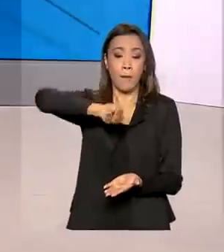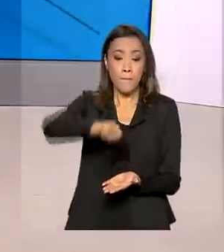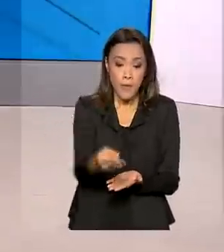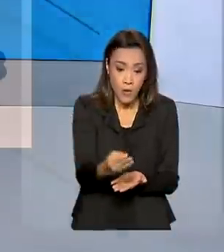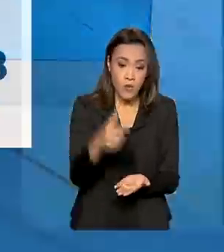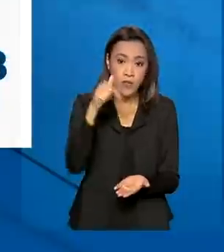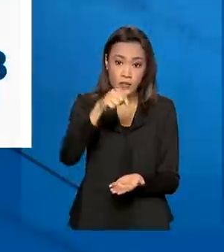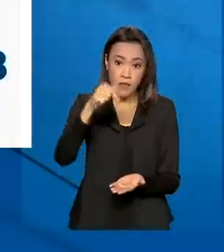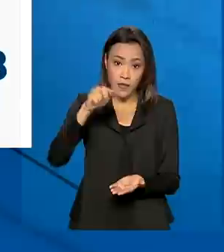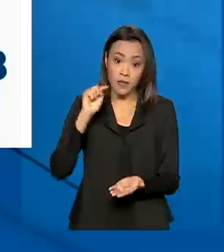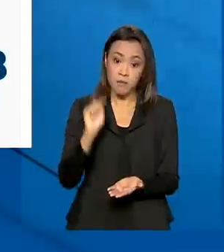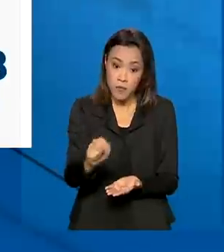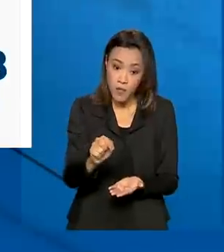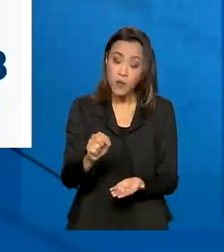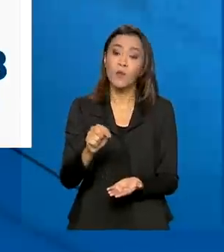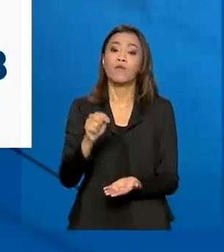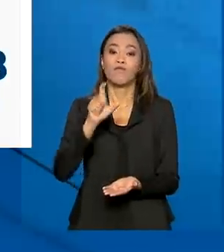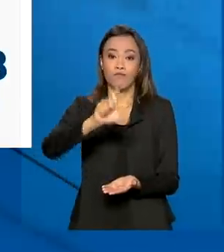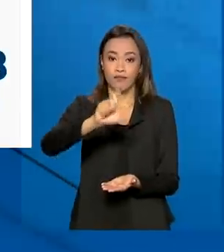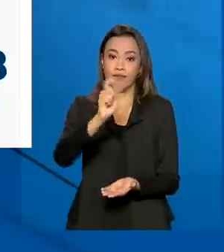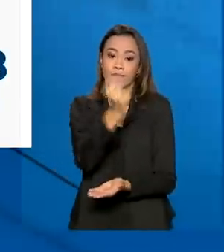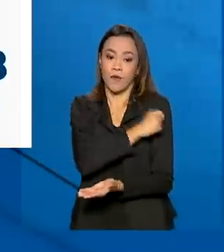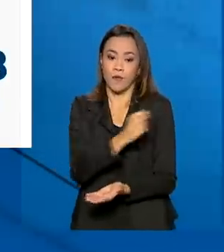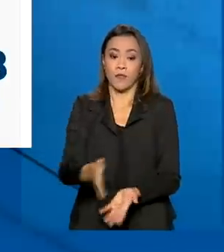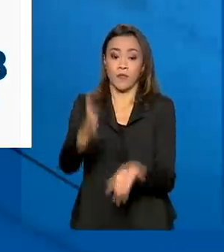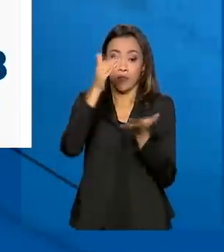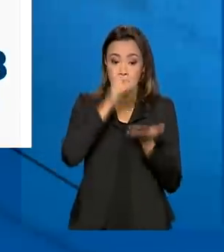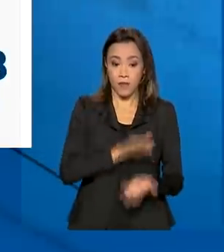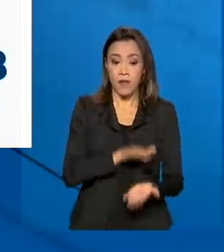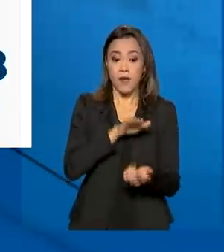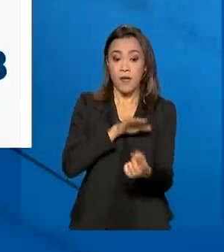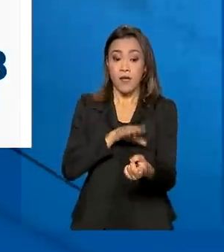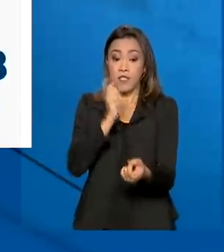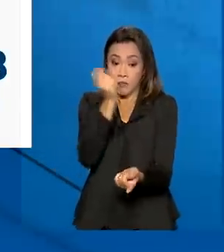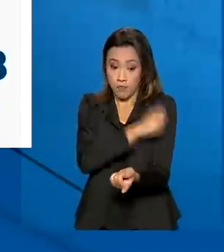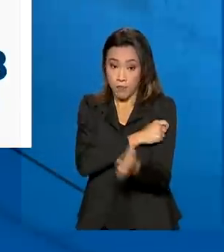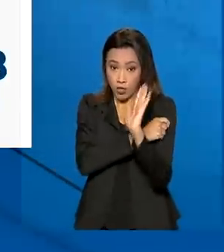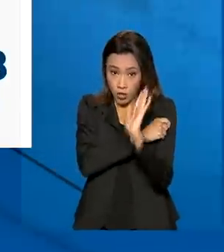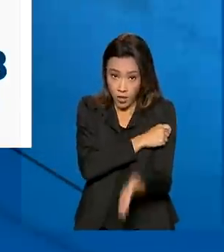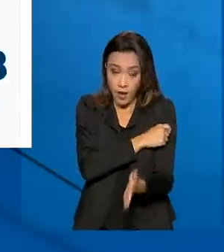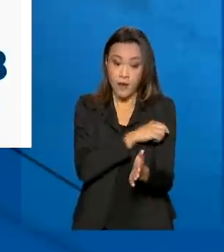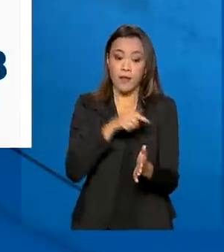90.777.000 doses. As doses aplicadas já somam